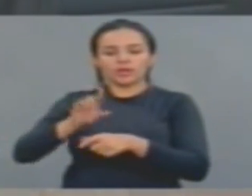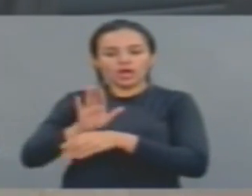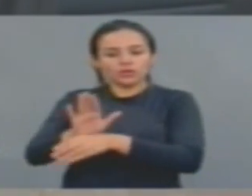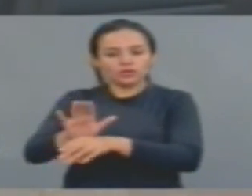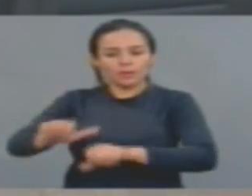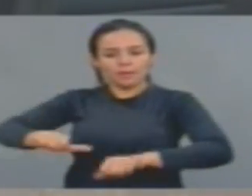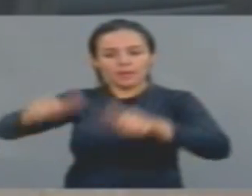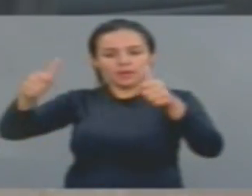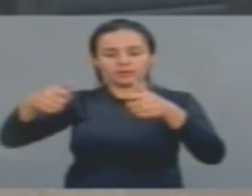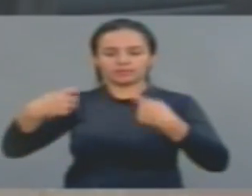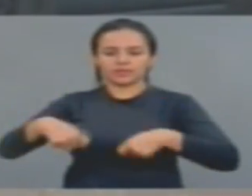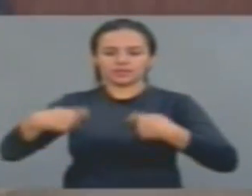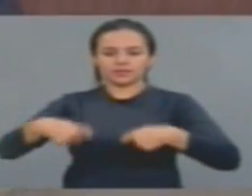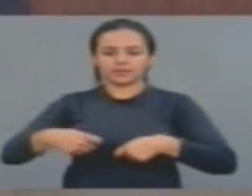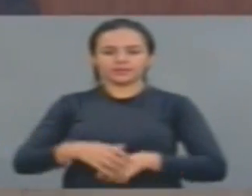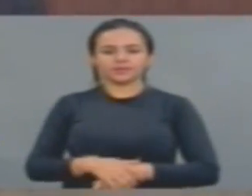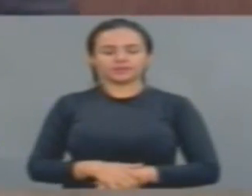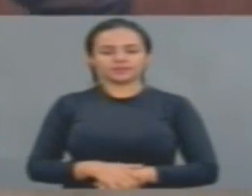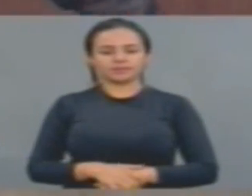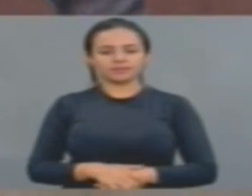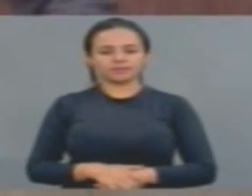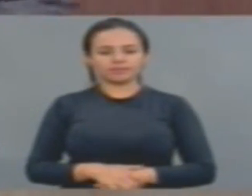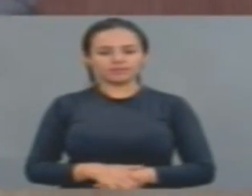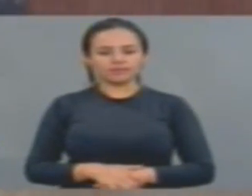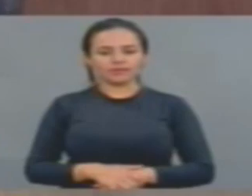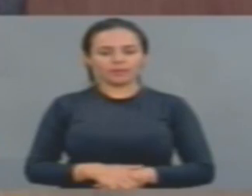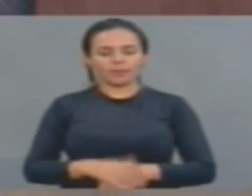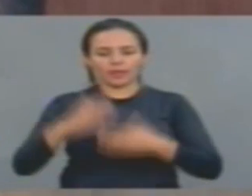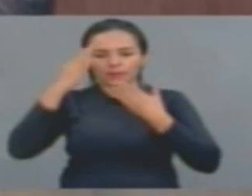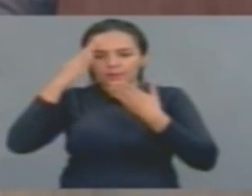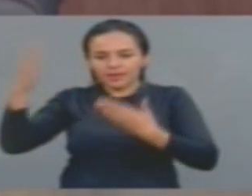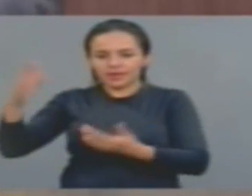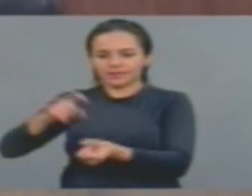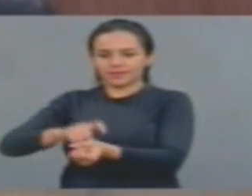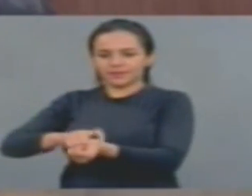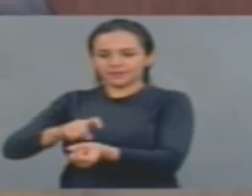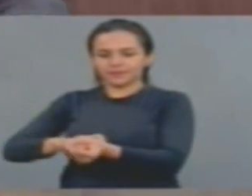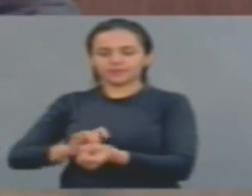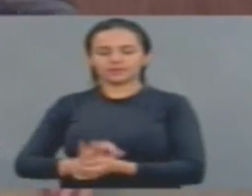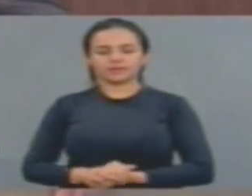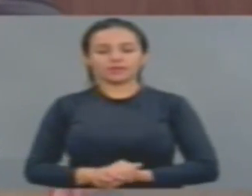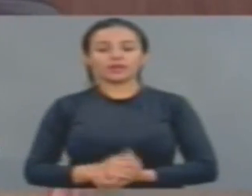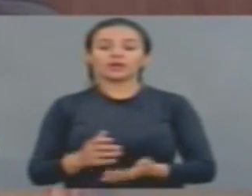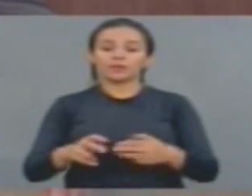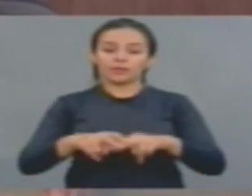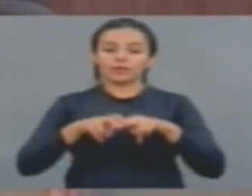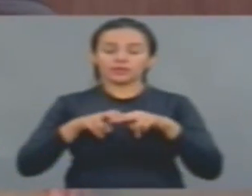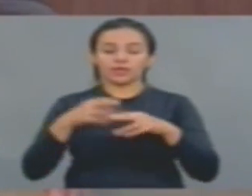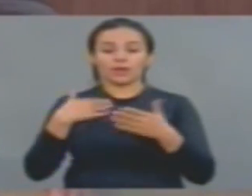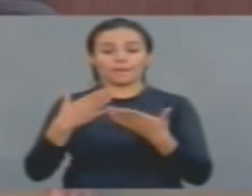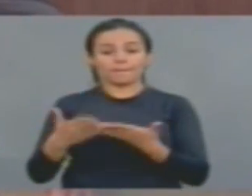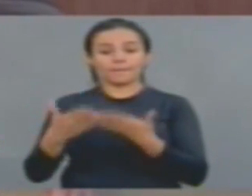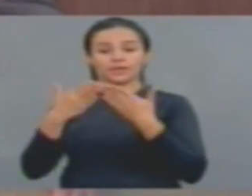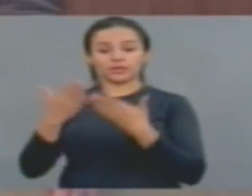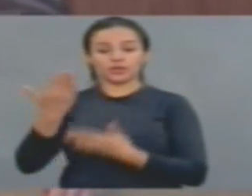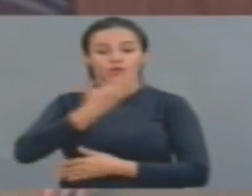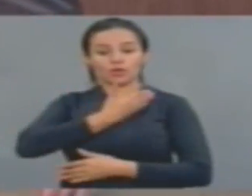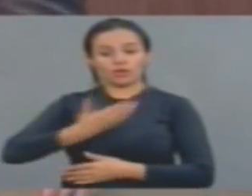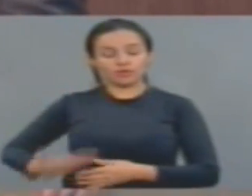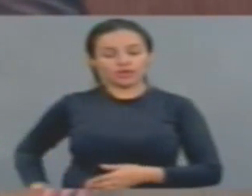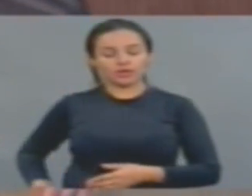sendo feito. Muito obrigado, deputado Eumano. E eu, sobretudo, solicito ao deputado líder do